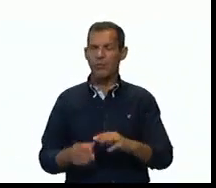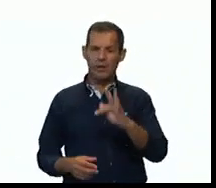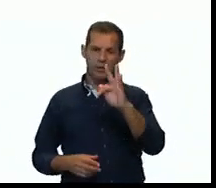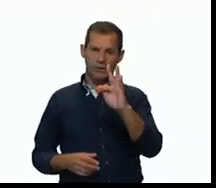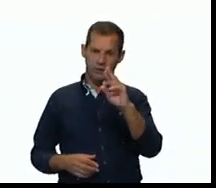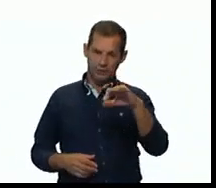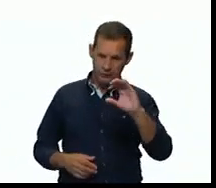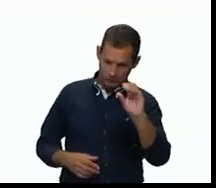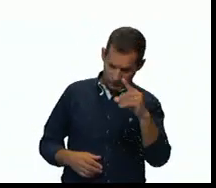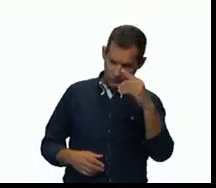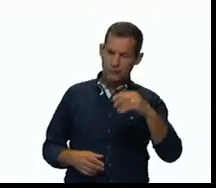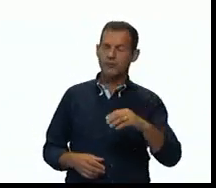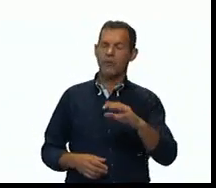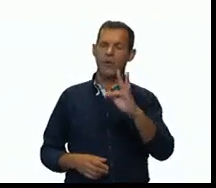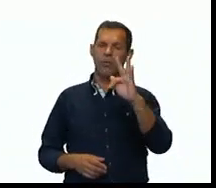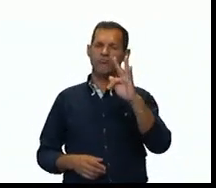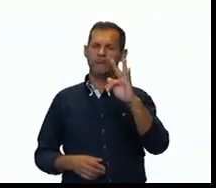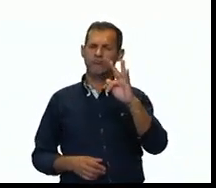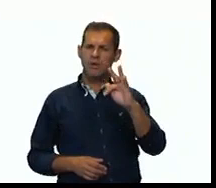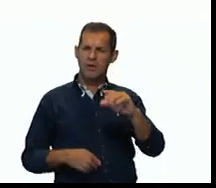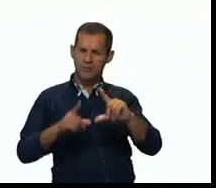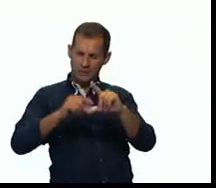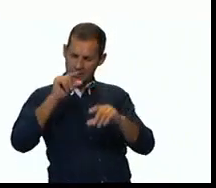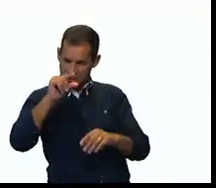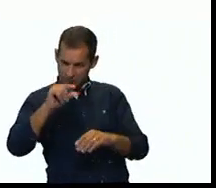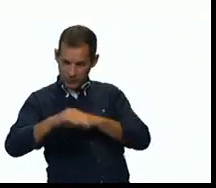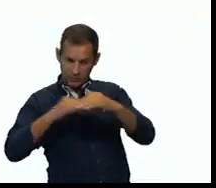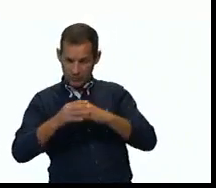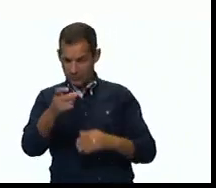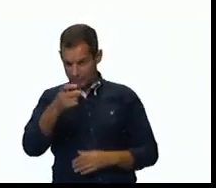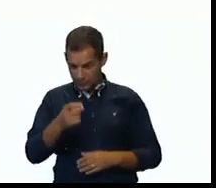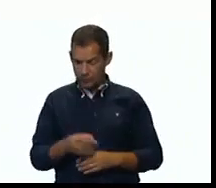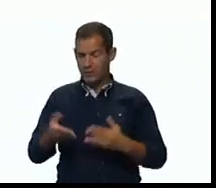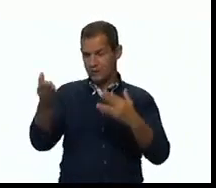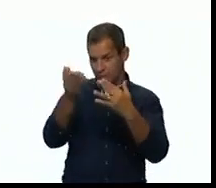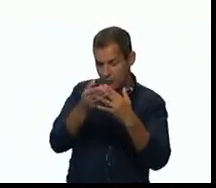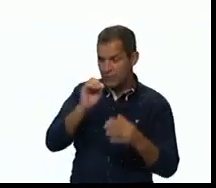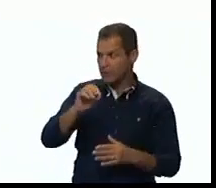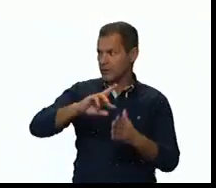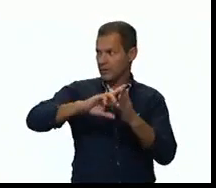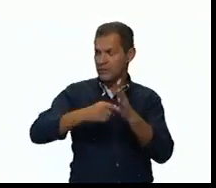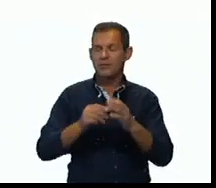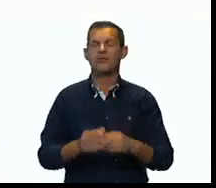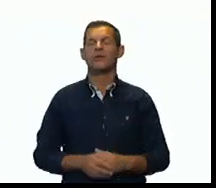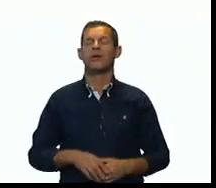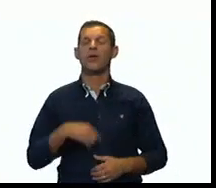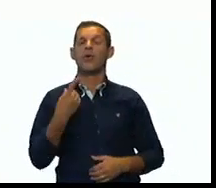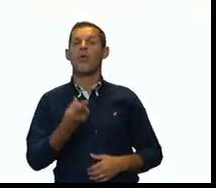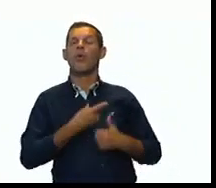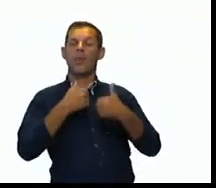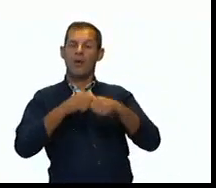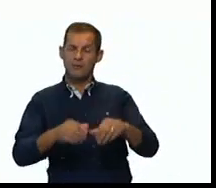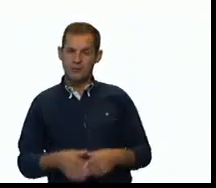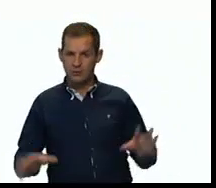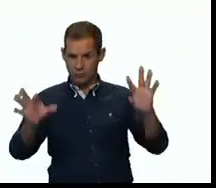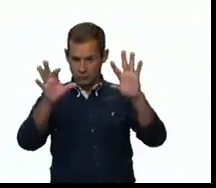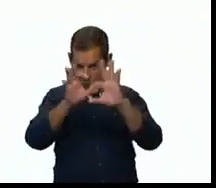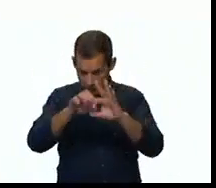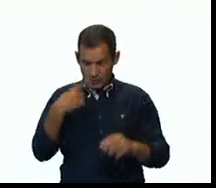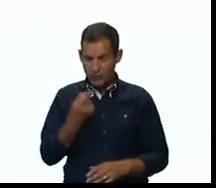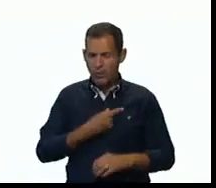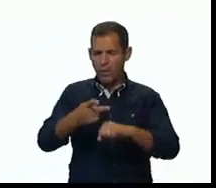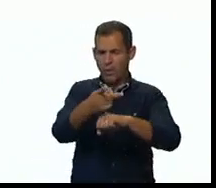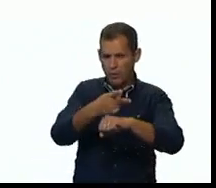função de f minúsculo para todo x no intervalo. O que isso quer dizer? Quando nós estamos integrando, nós